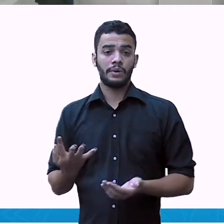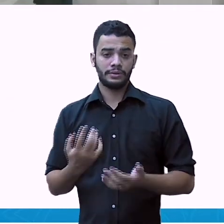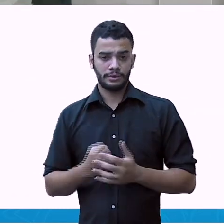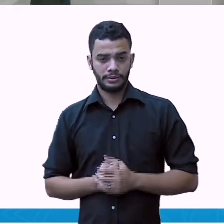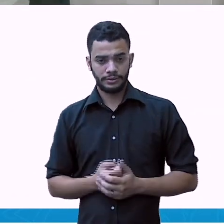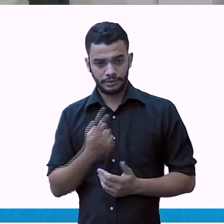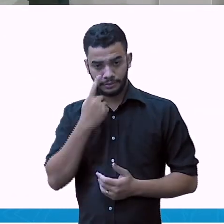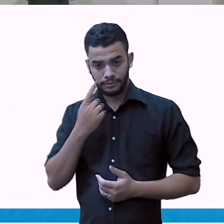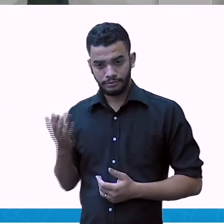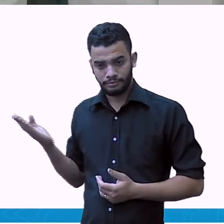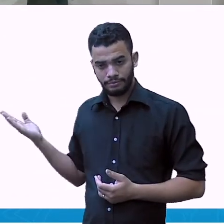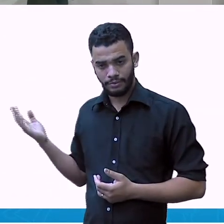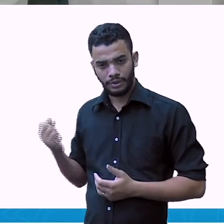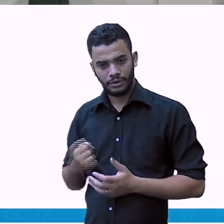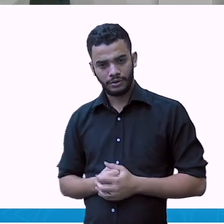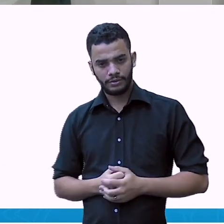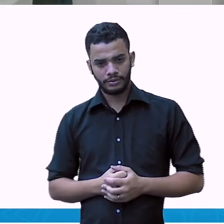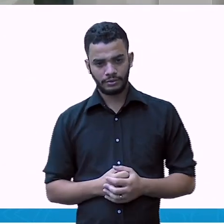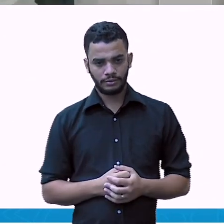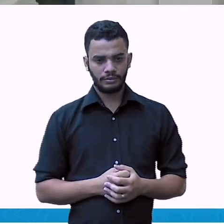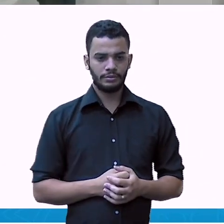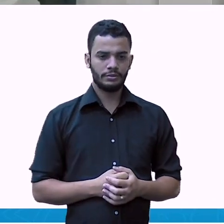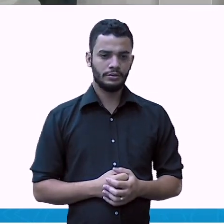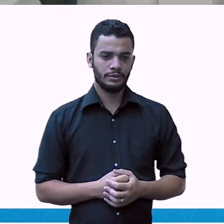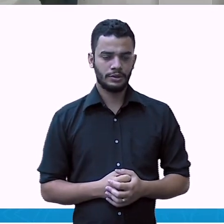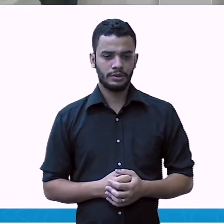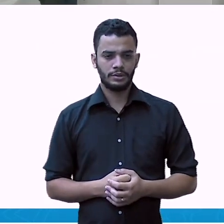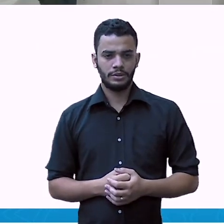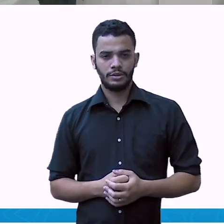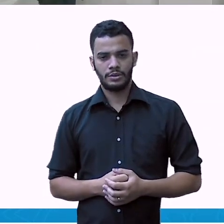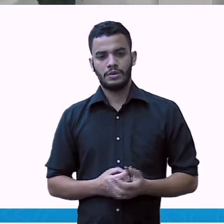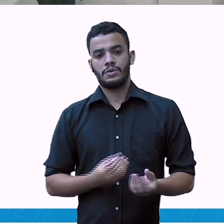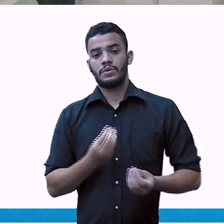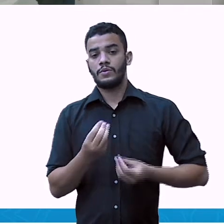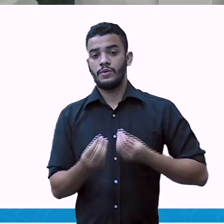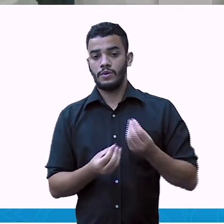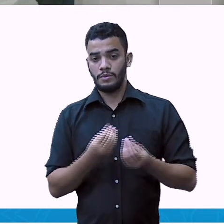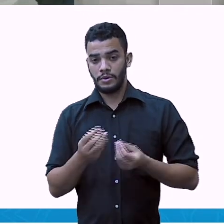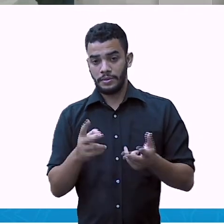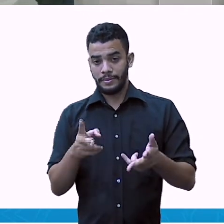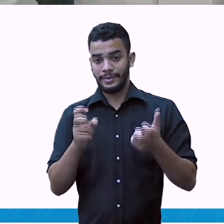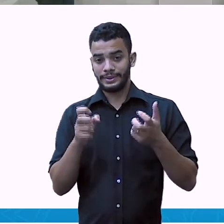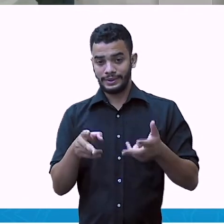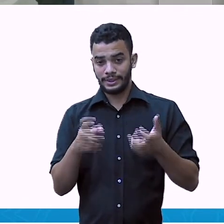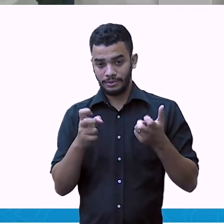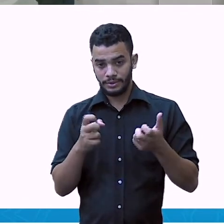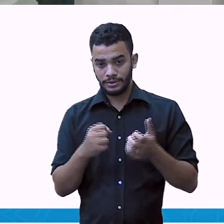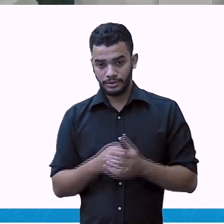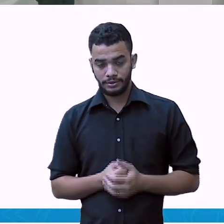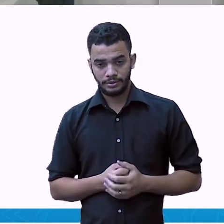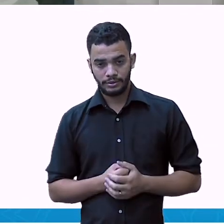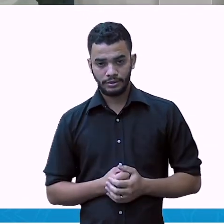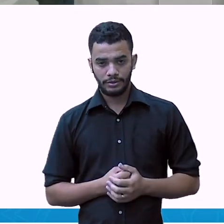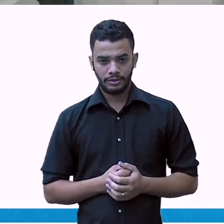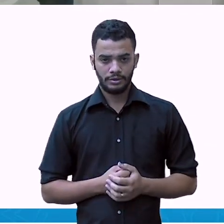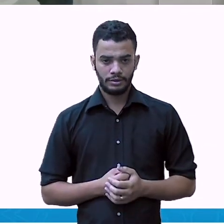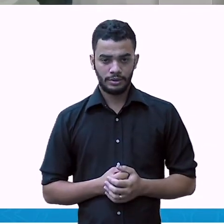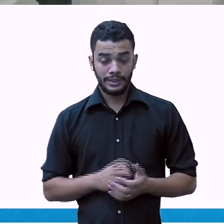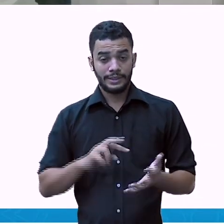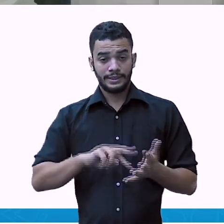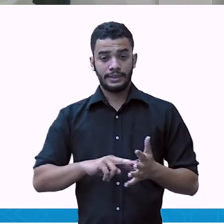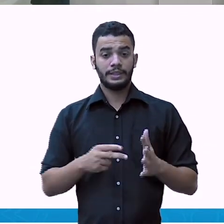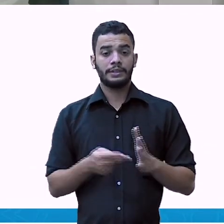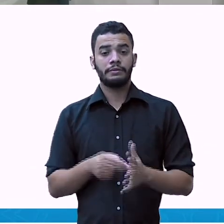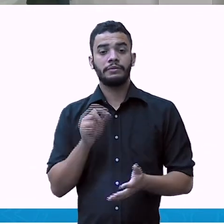de R$ 104,90. Esse é o valor quando eu preciso dividir as minhas prestações. Então, nós